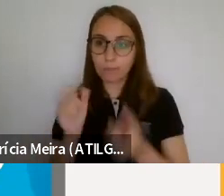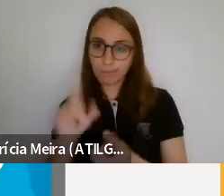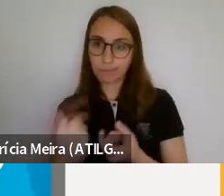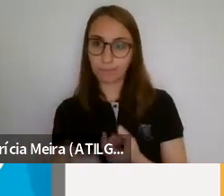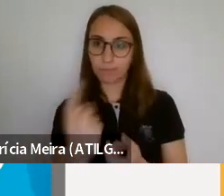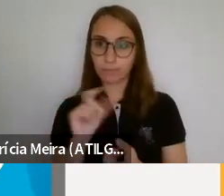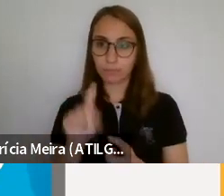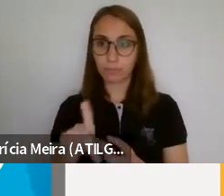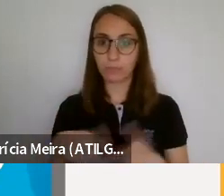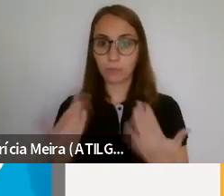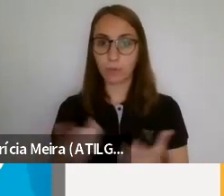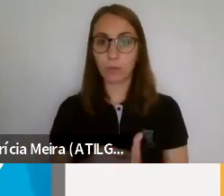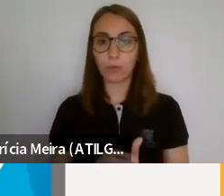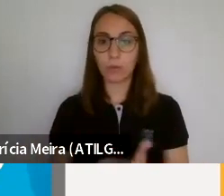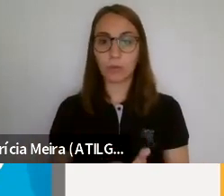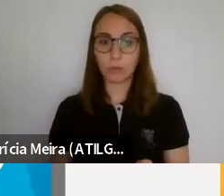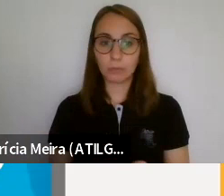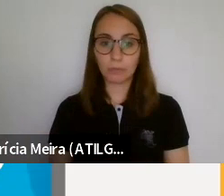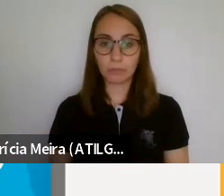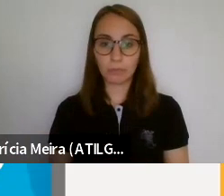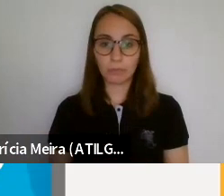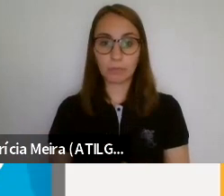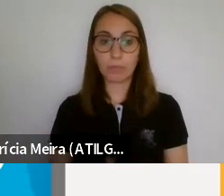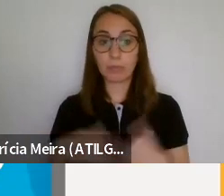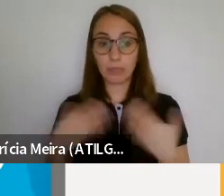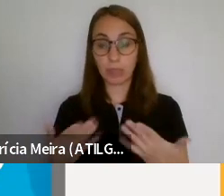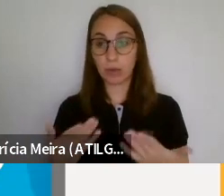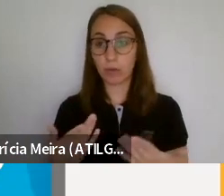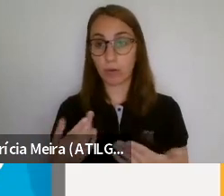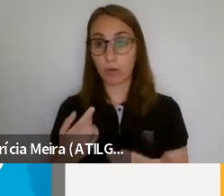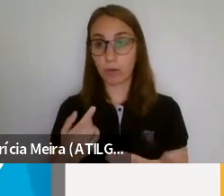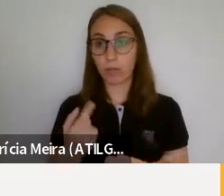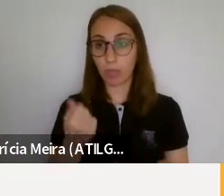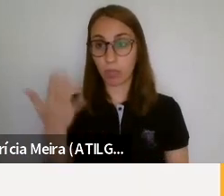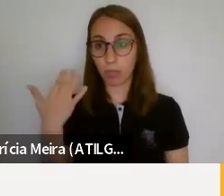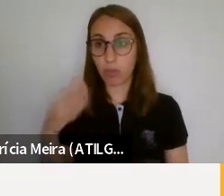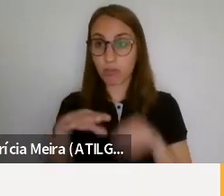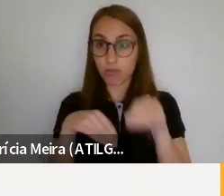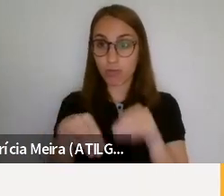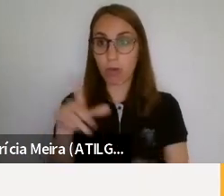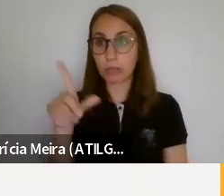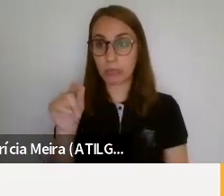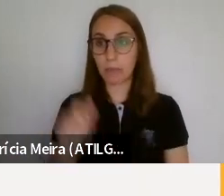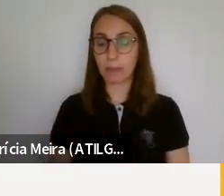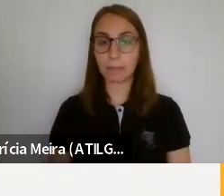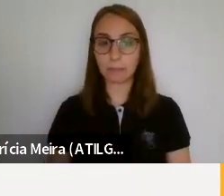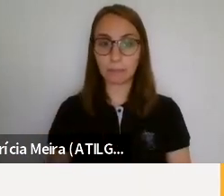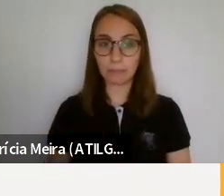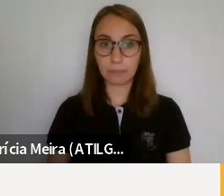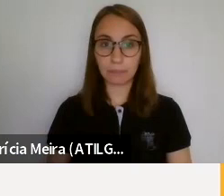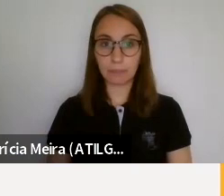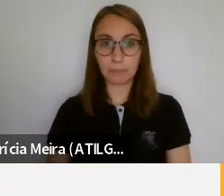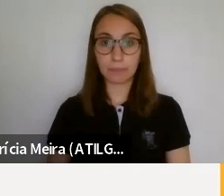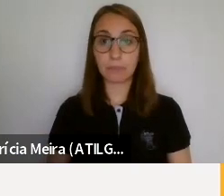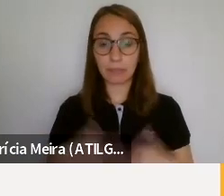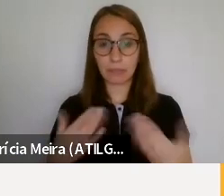também muito, não é? Como nos últimos anos, que tem vindo cada vez mais a questão dos jogos online. Portanto, aqui também já